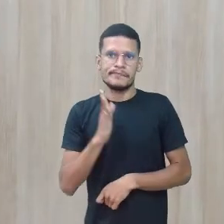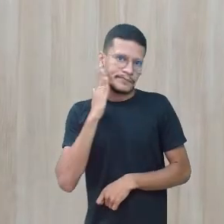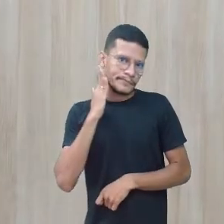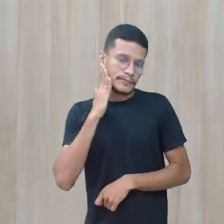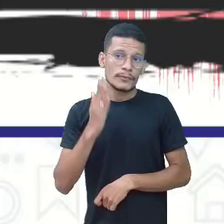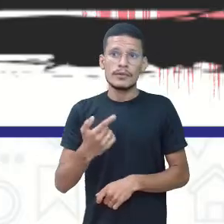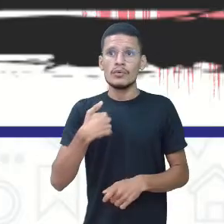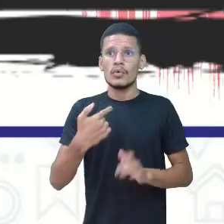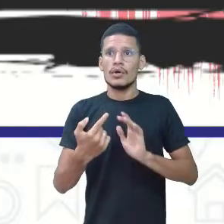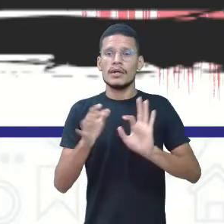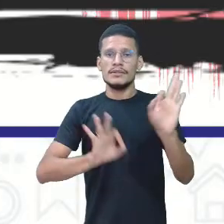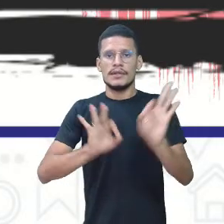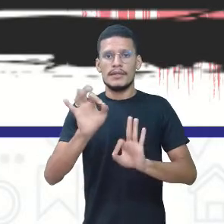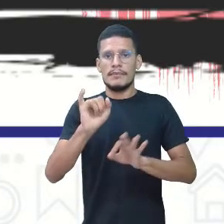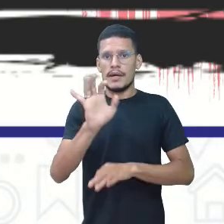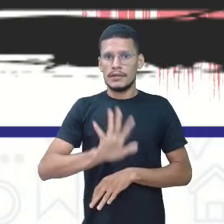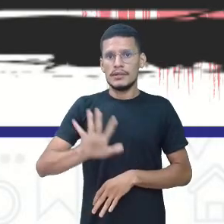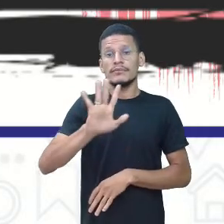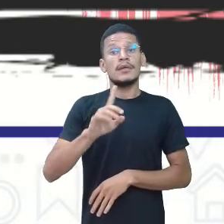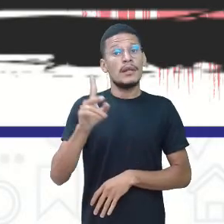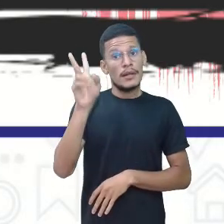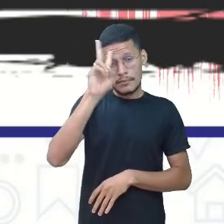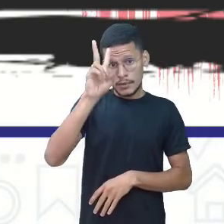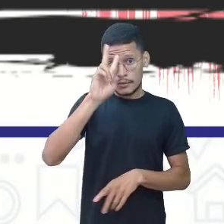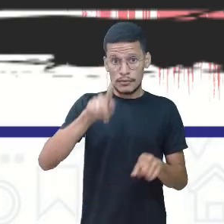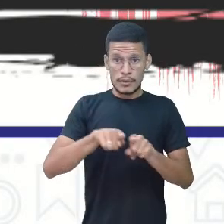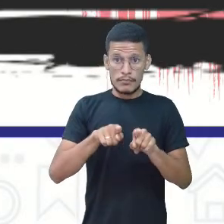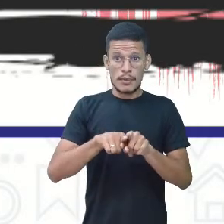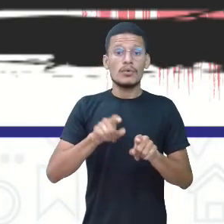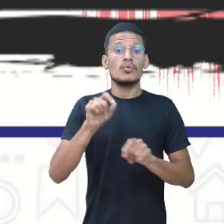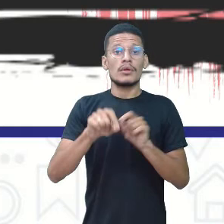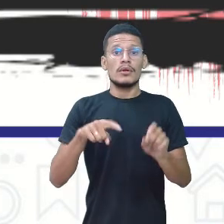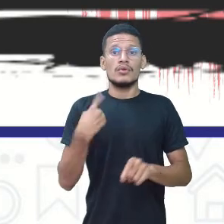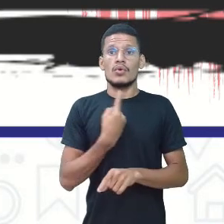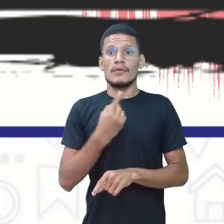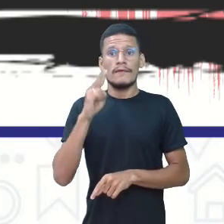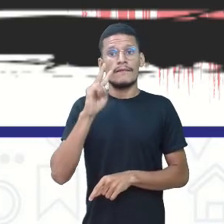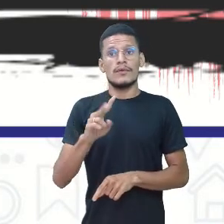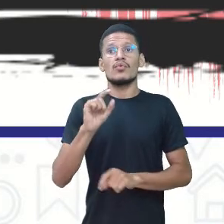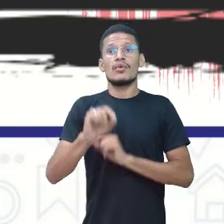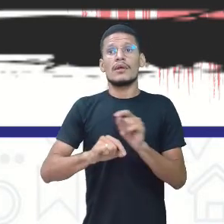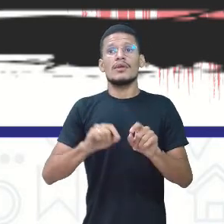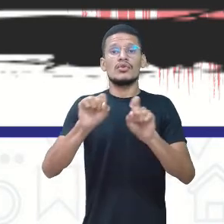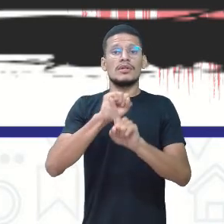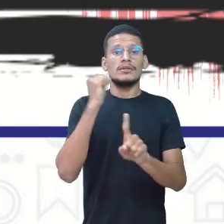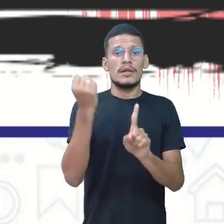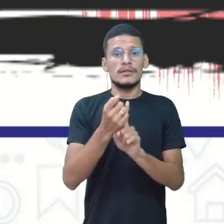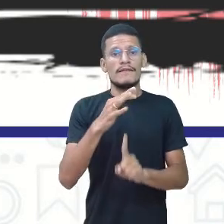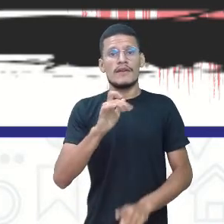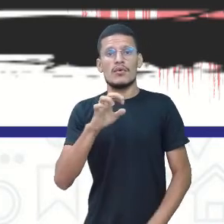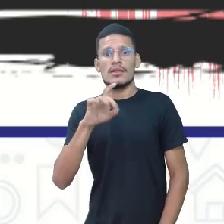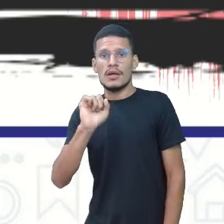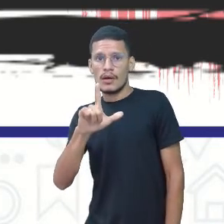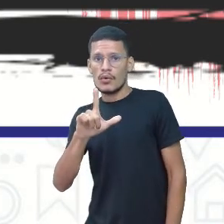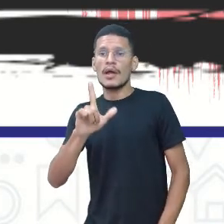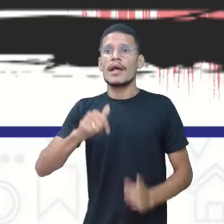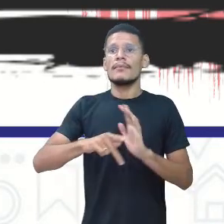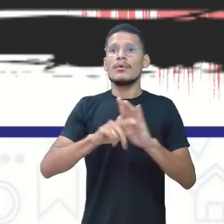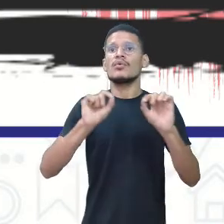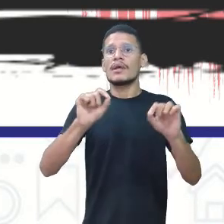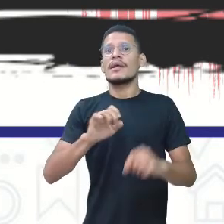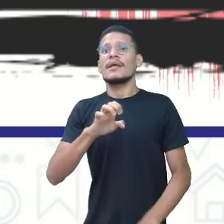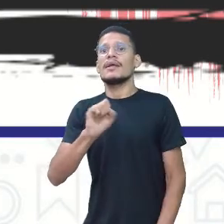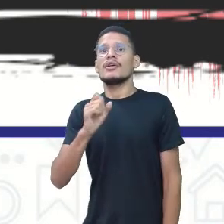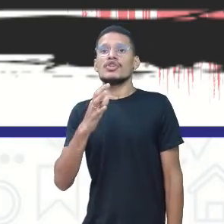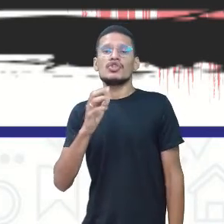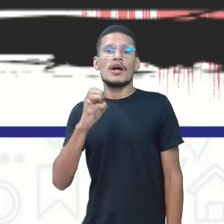aí, lembrando, né, que a gente viu também que a sociedade feudal ela era estamental, uma sociedade que a gente chama de